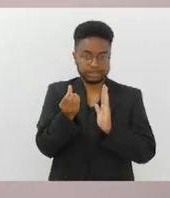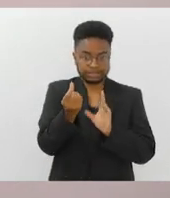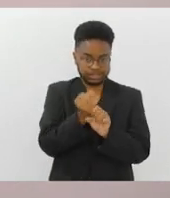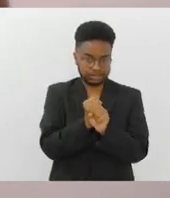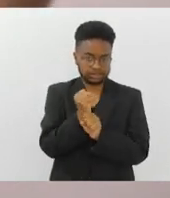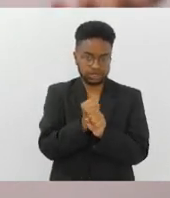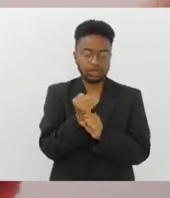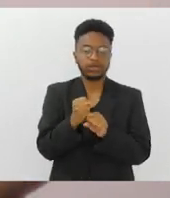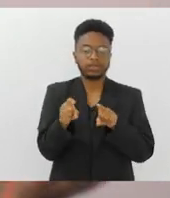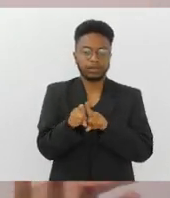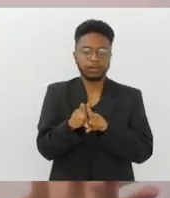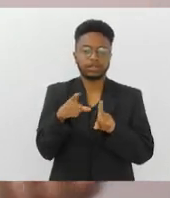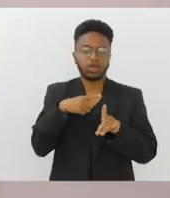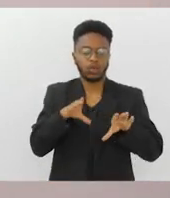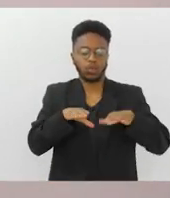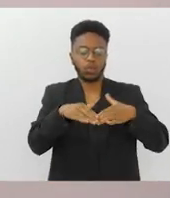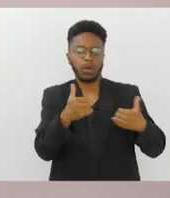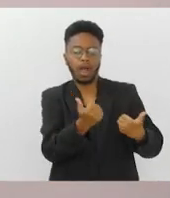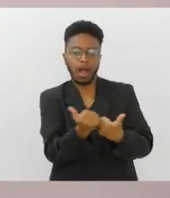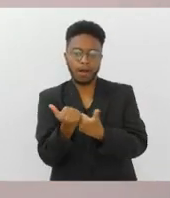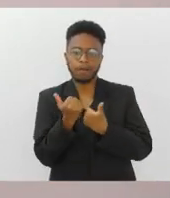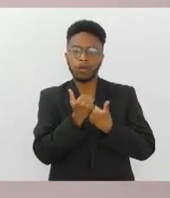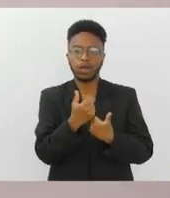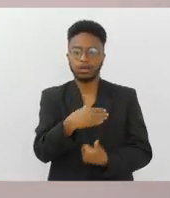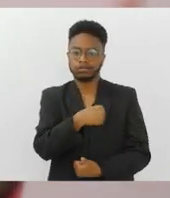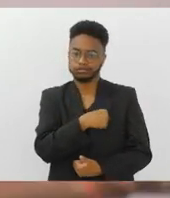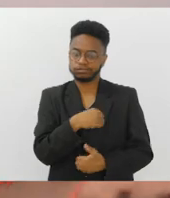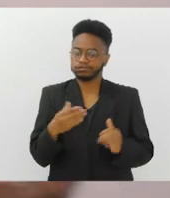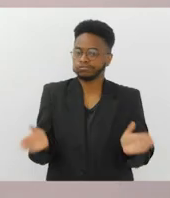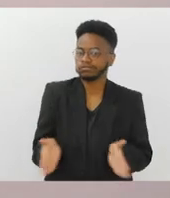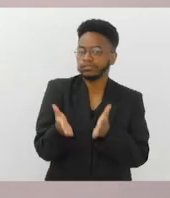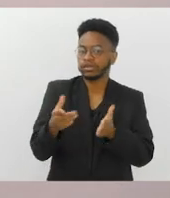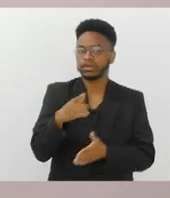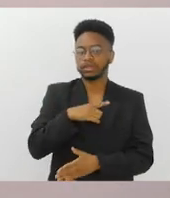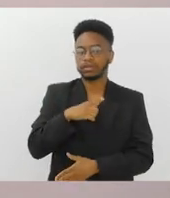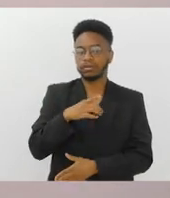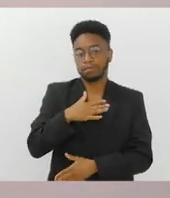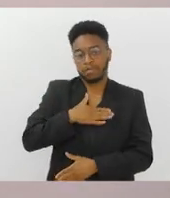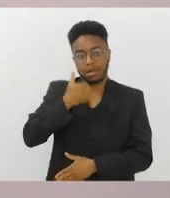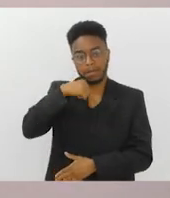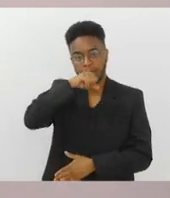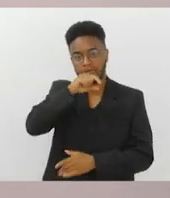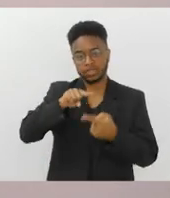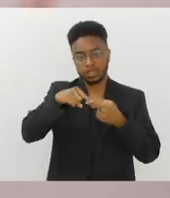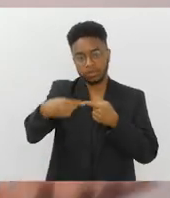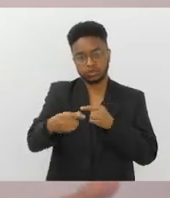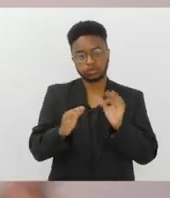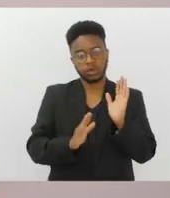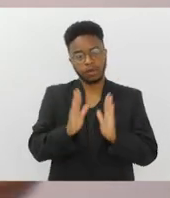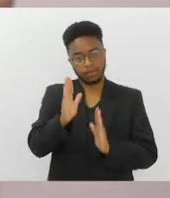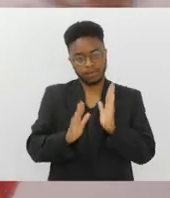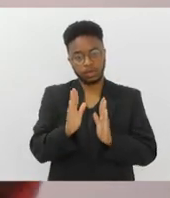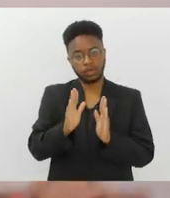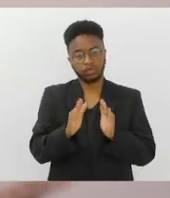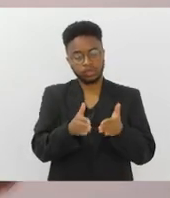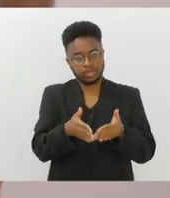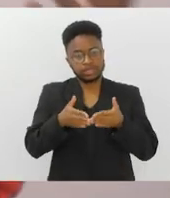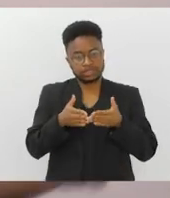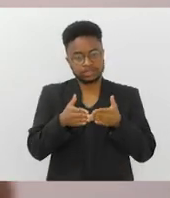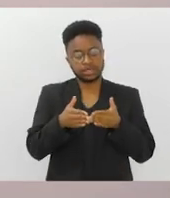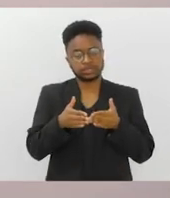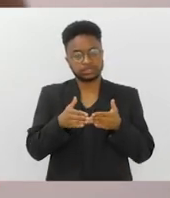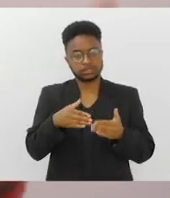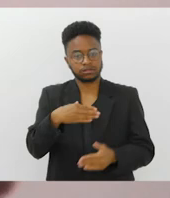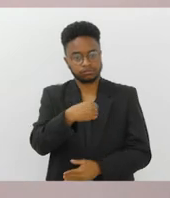aldeia incentivando essa amamentação. Então, tive essa mãe que acabou a licença maternidade e agora você continua quando